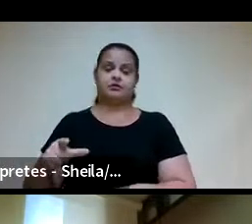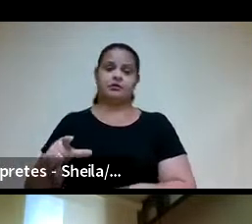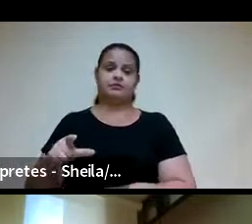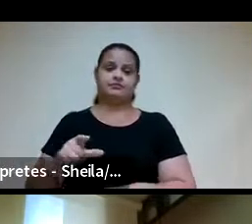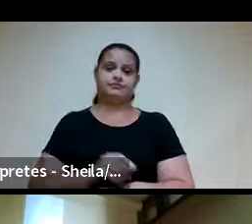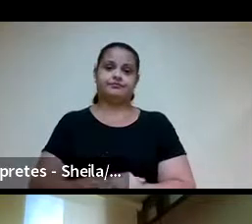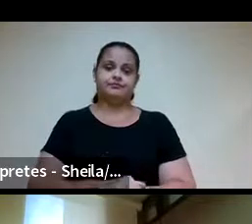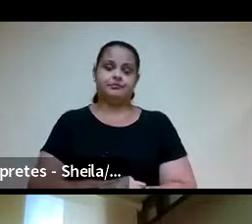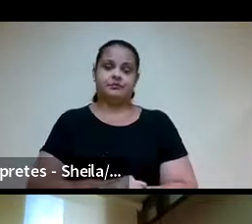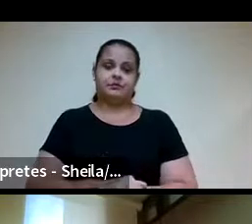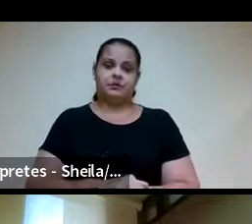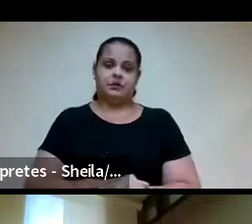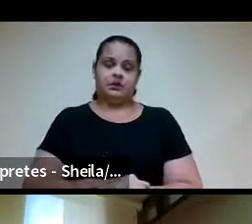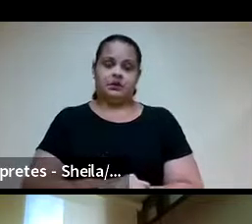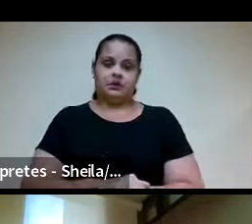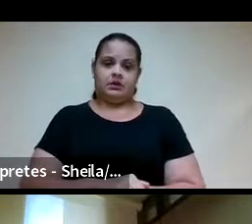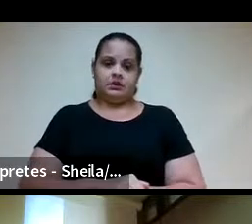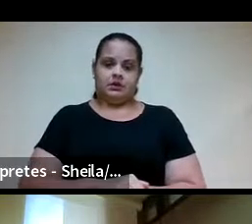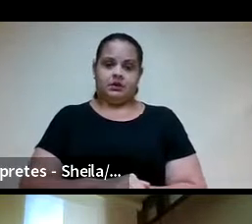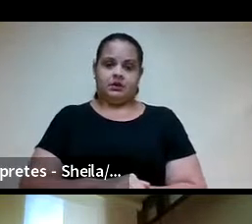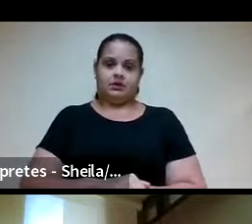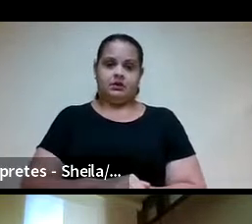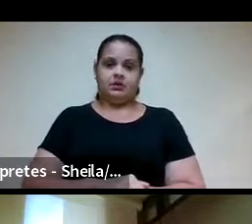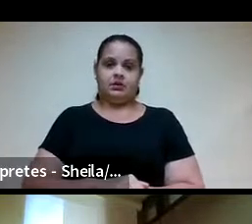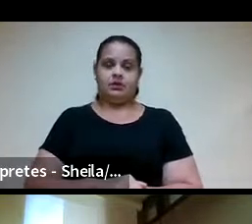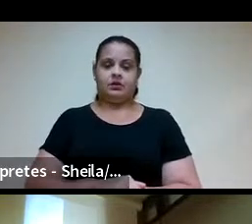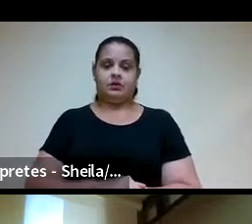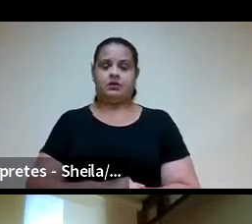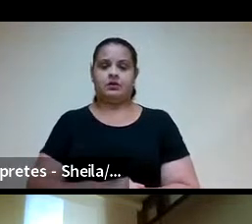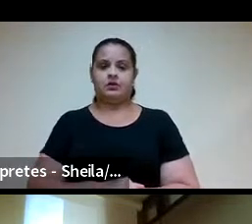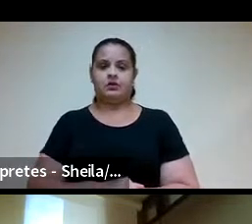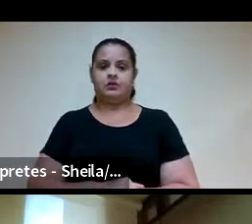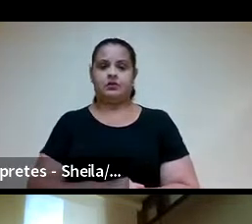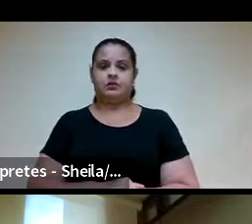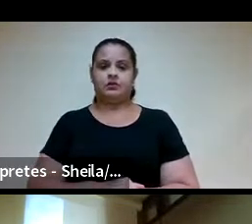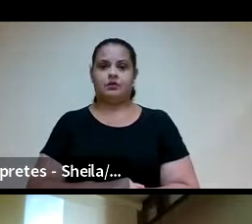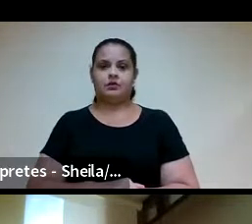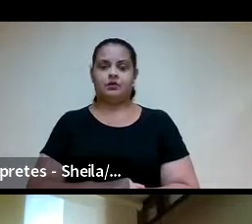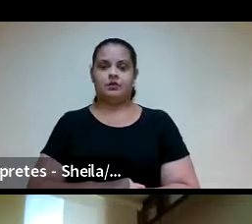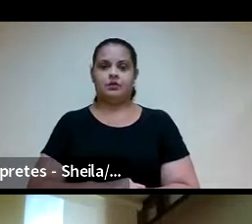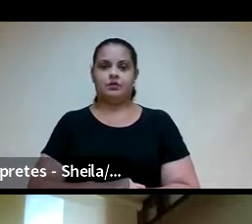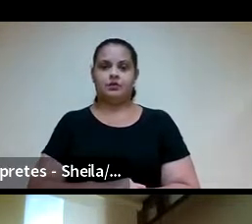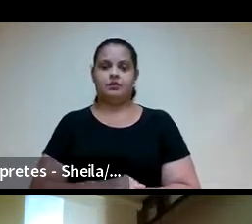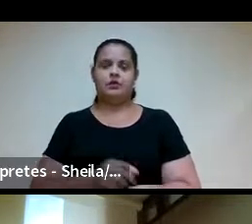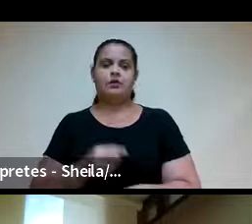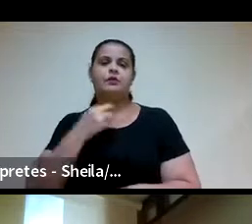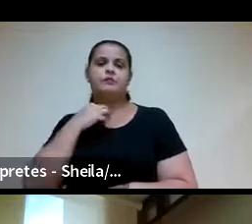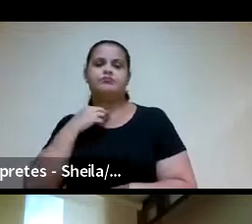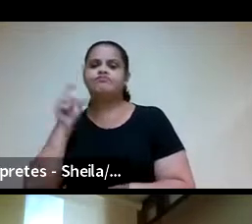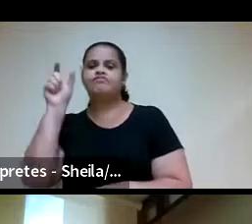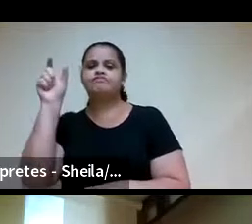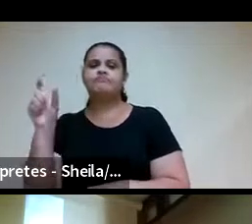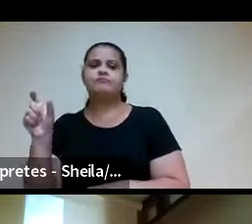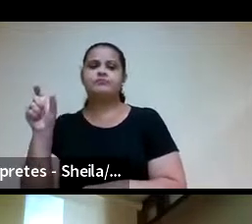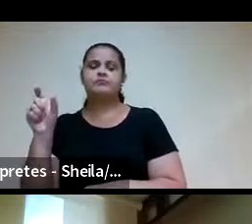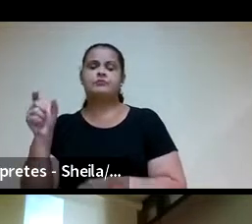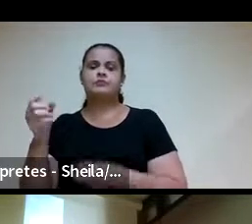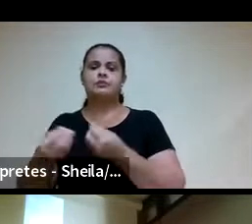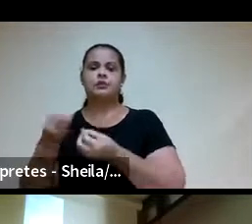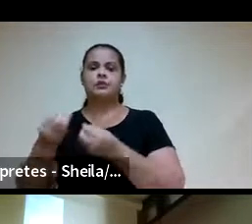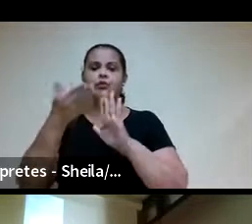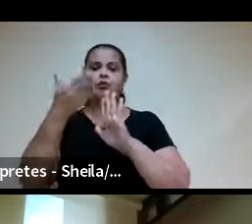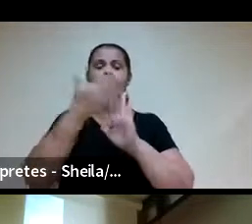porque, mesmo que ela testemunhe, não vai ser possível essa prova eventualmente